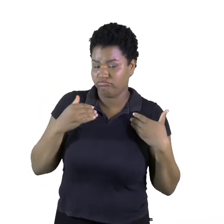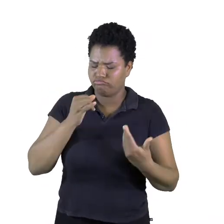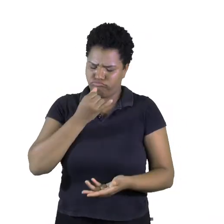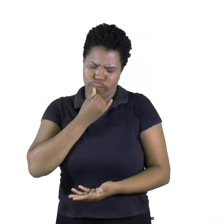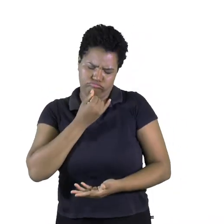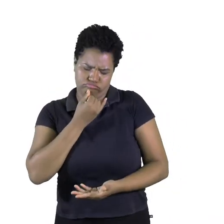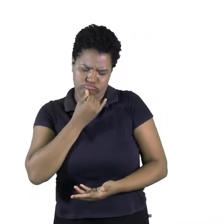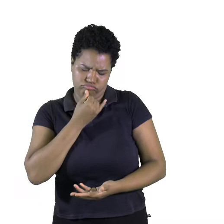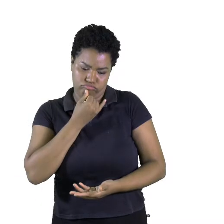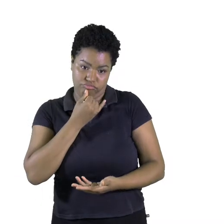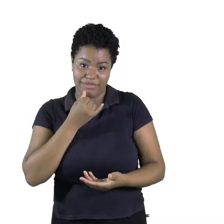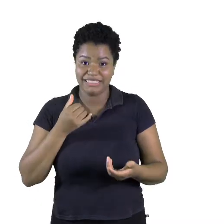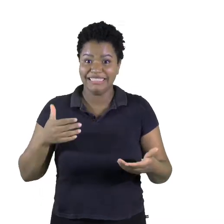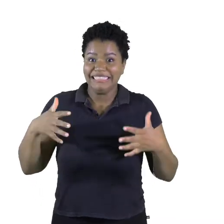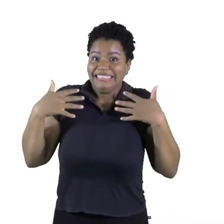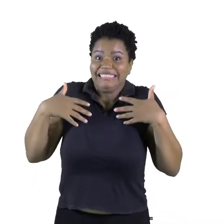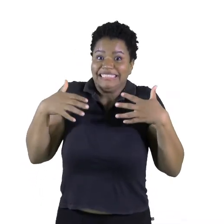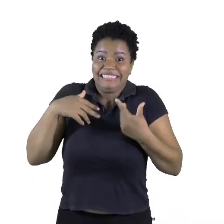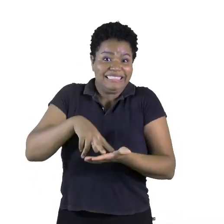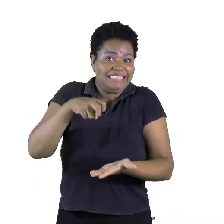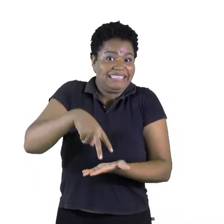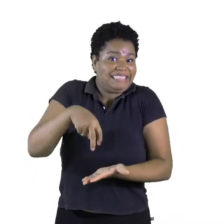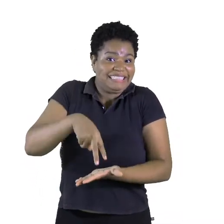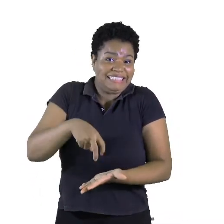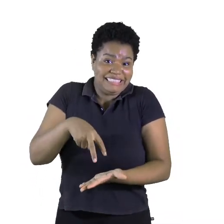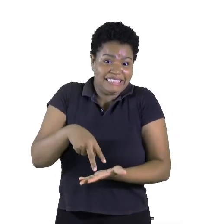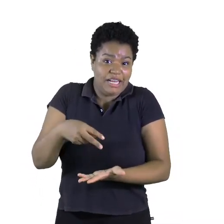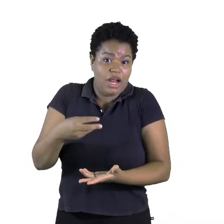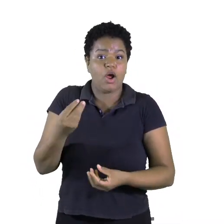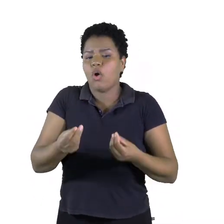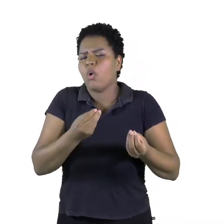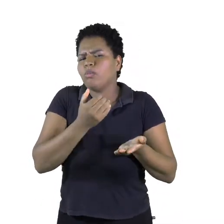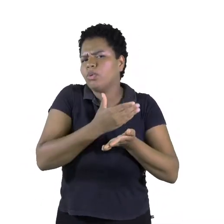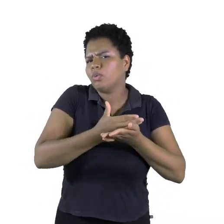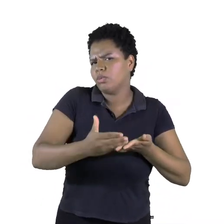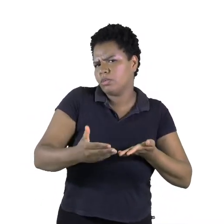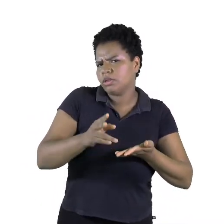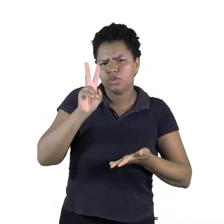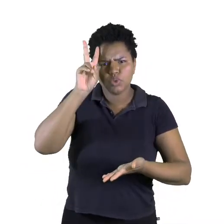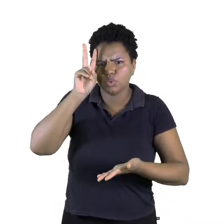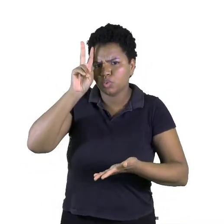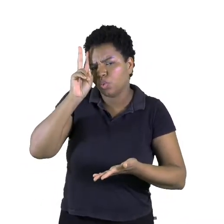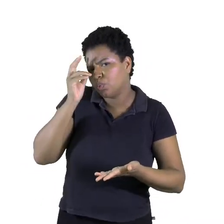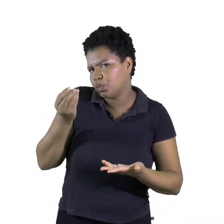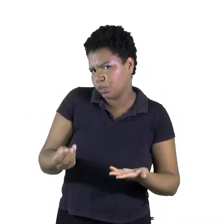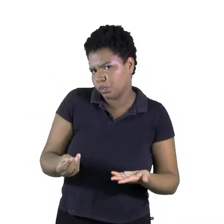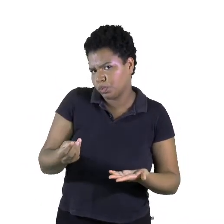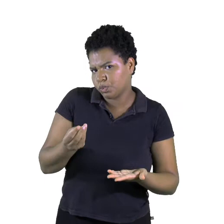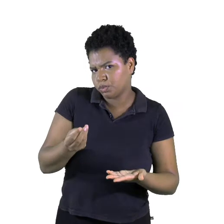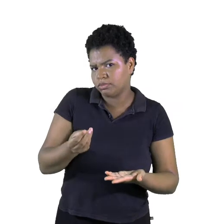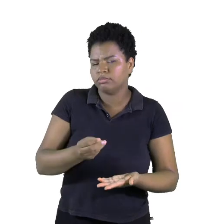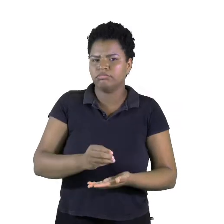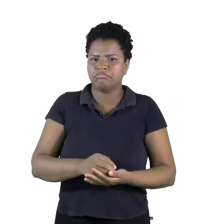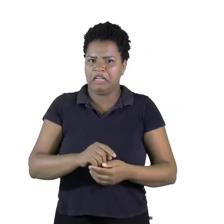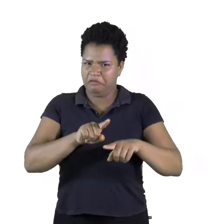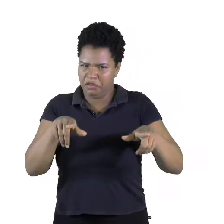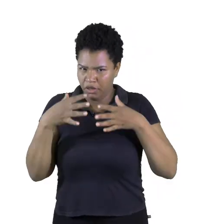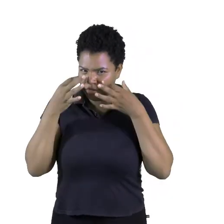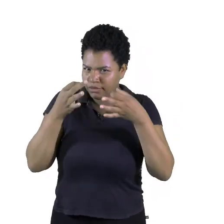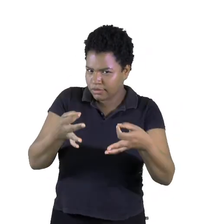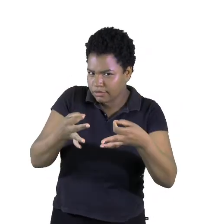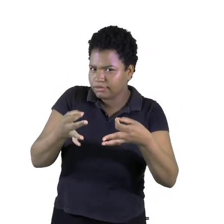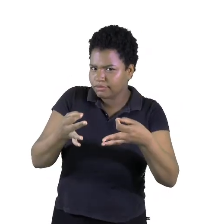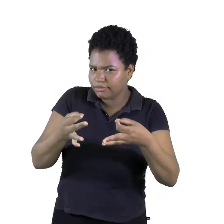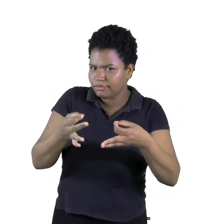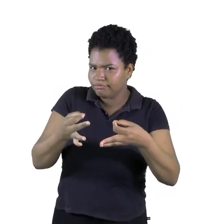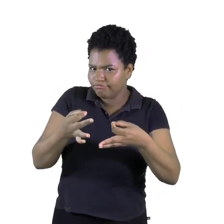desanimada, eufórica, serelepe. Como que ela estava no início da história? Se vocês prestaram atenção,